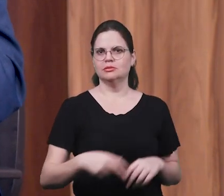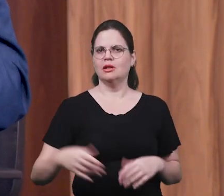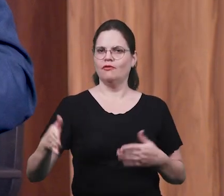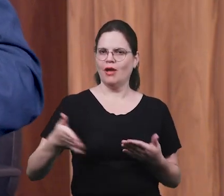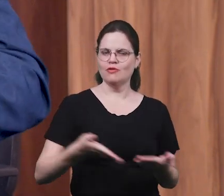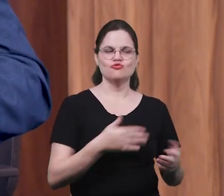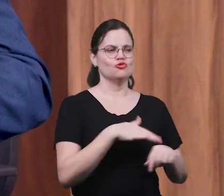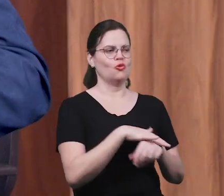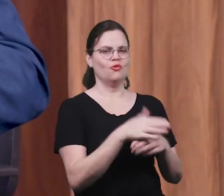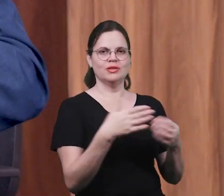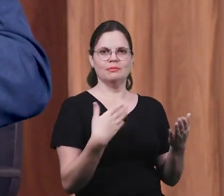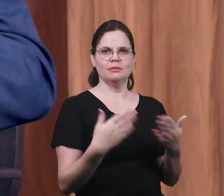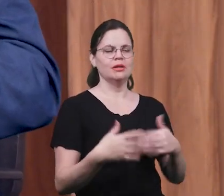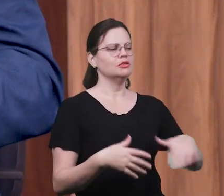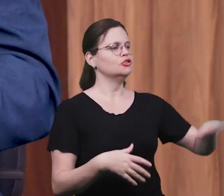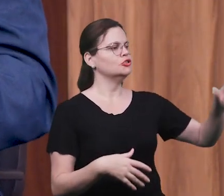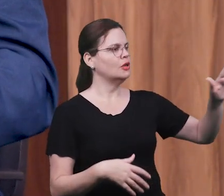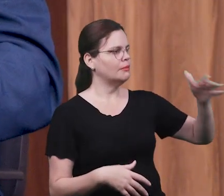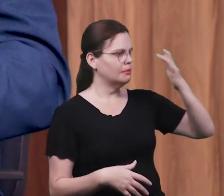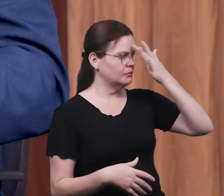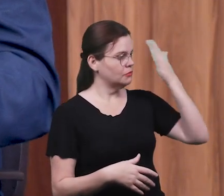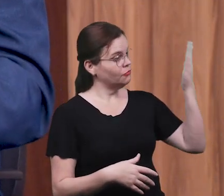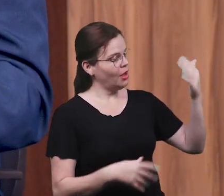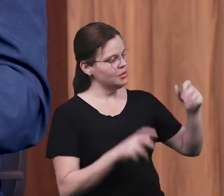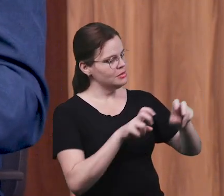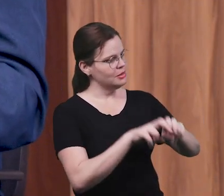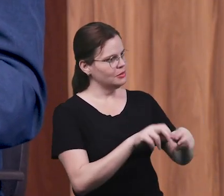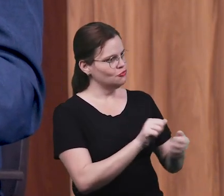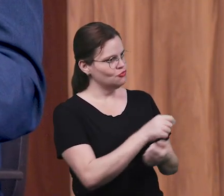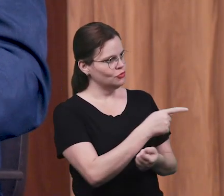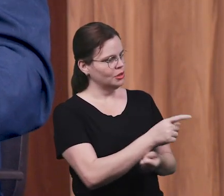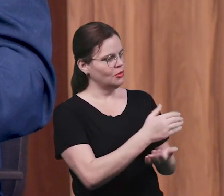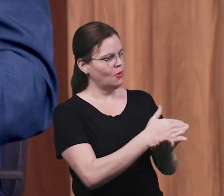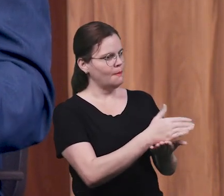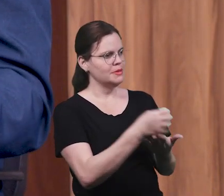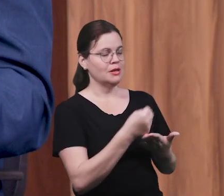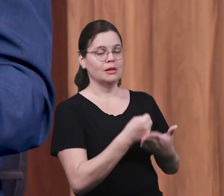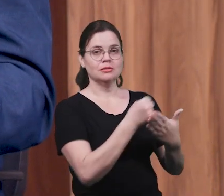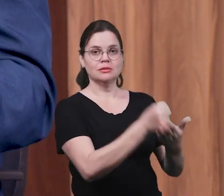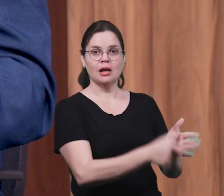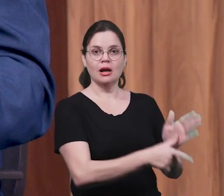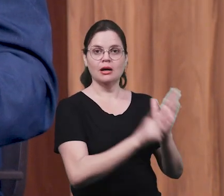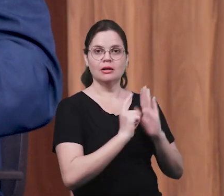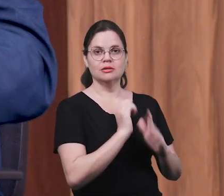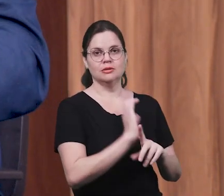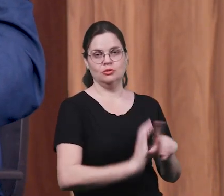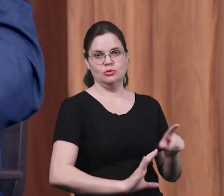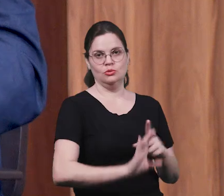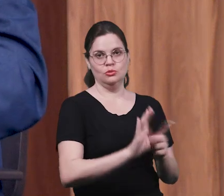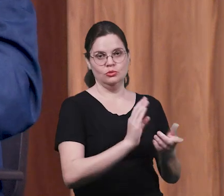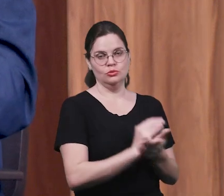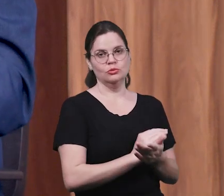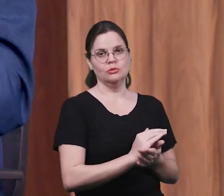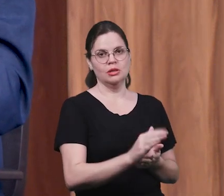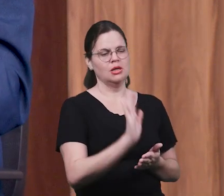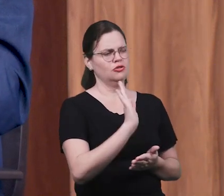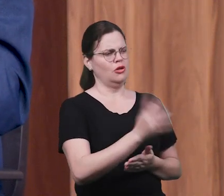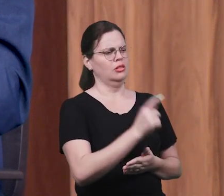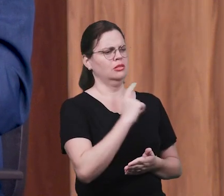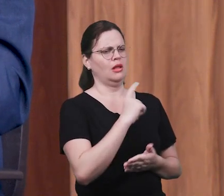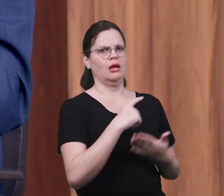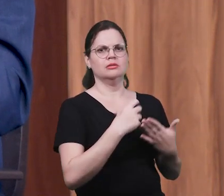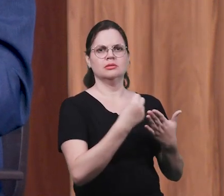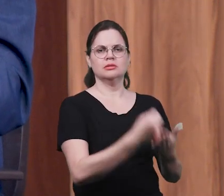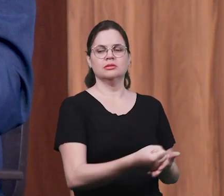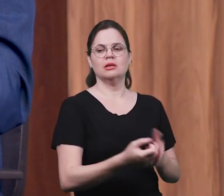da igreja que é dinâmico para dar assistência, para já começar a assistência antes mesmo do culto ou durante o culto, conforme o horário que a